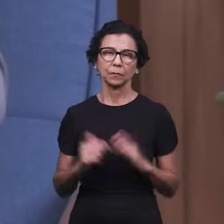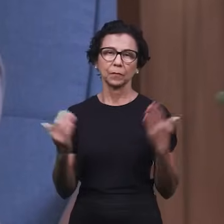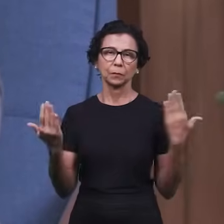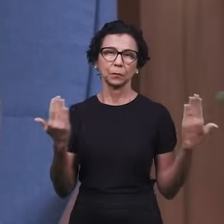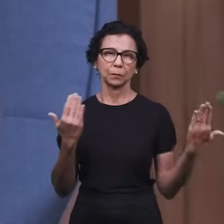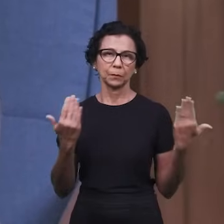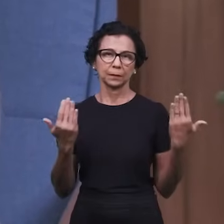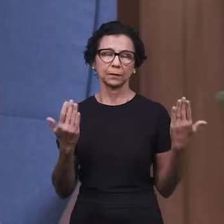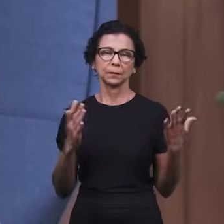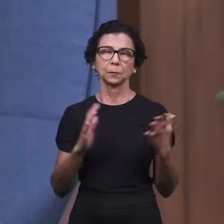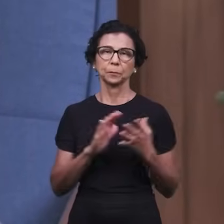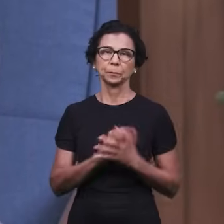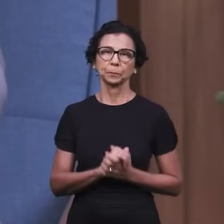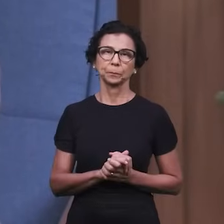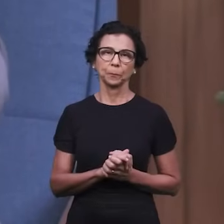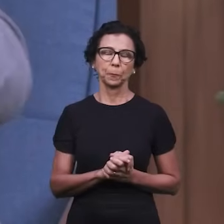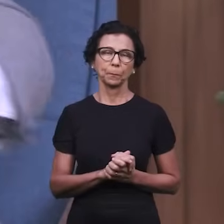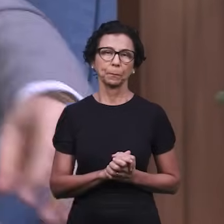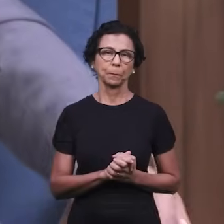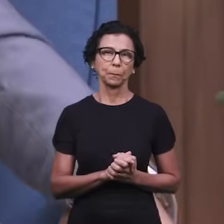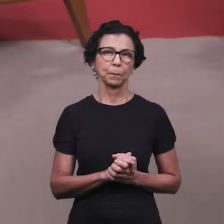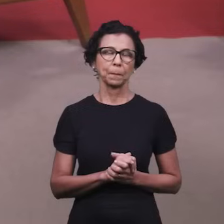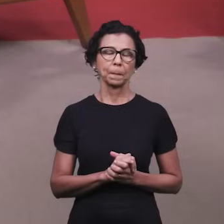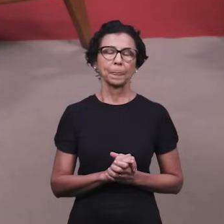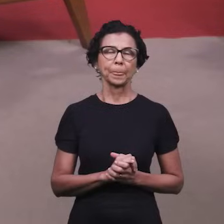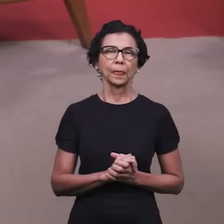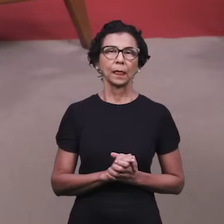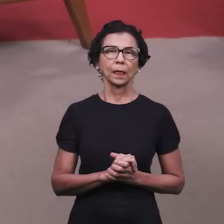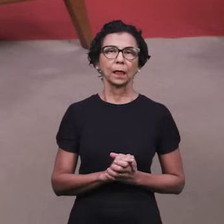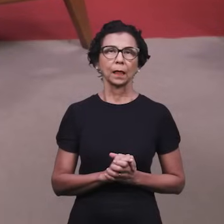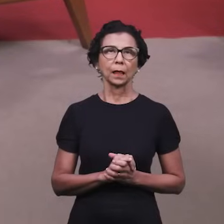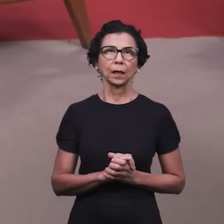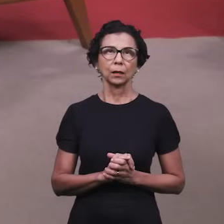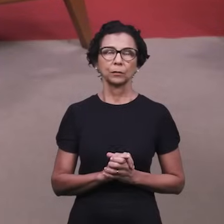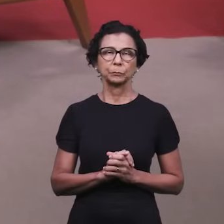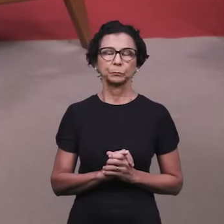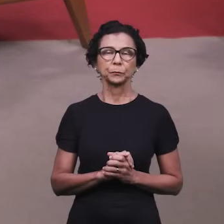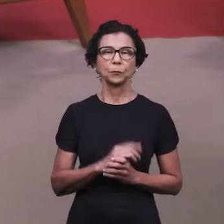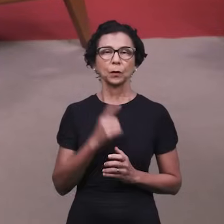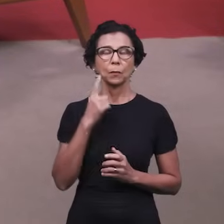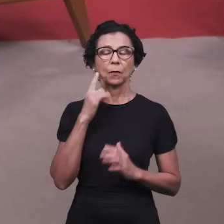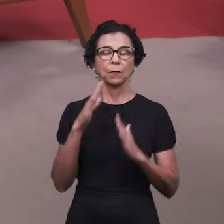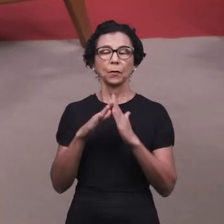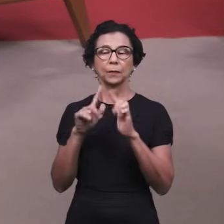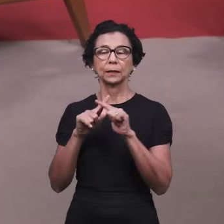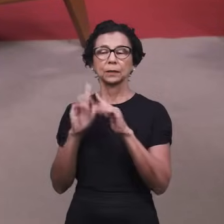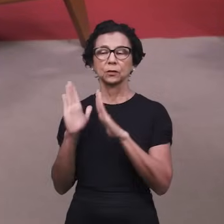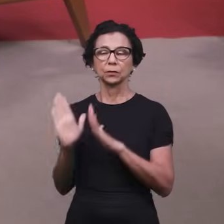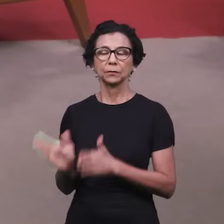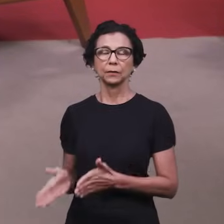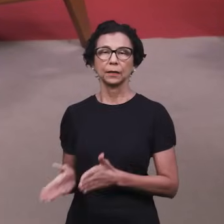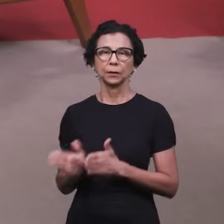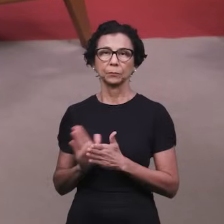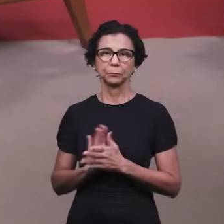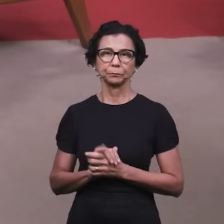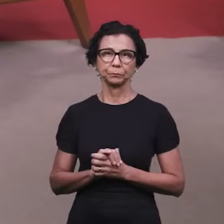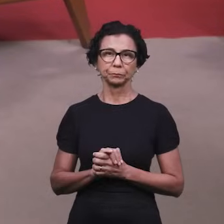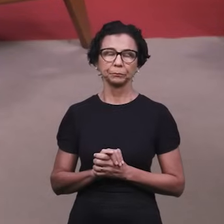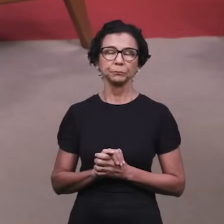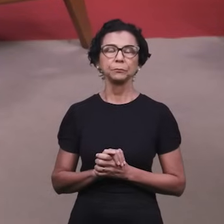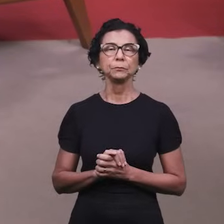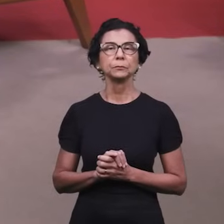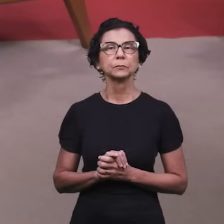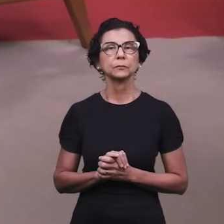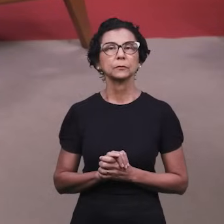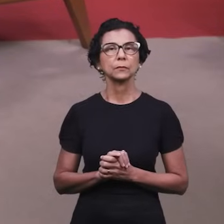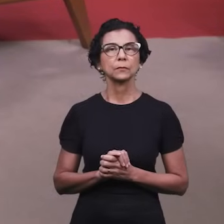a igreja fiel tipificada aqui? Primeiramente, o destaque nesta abordagem